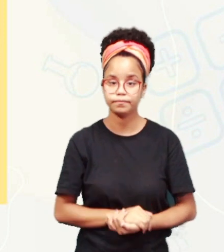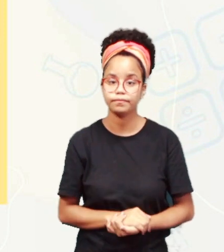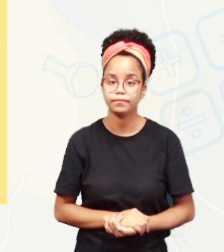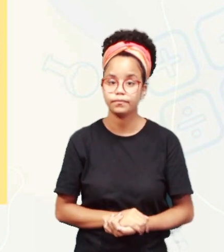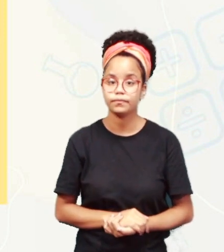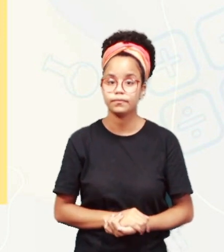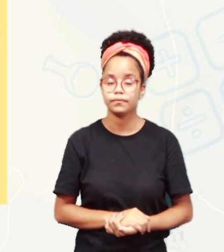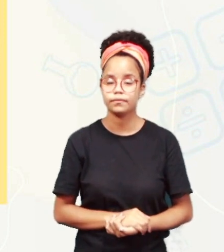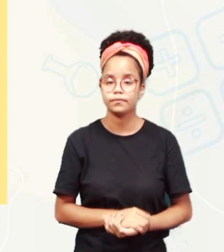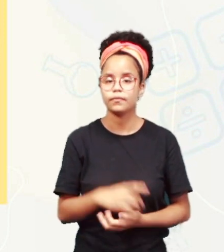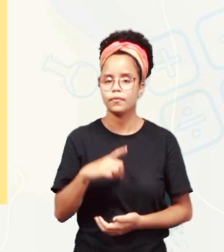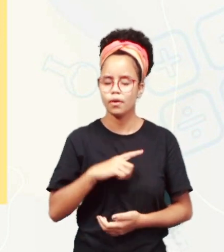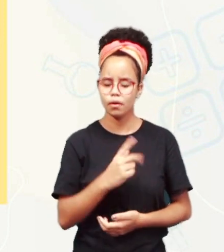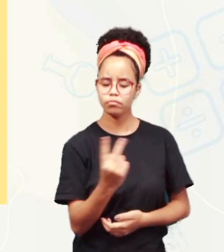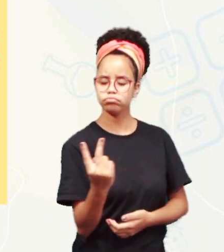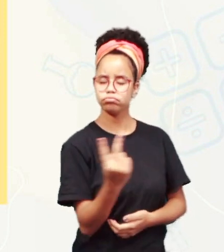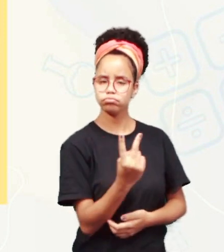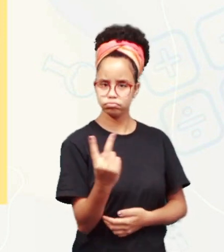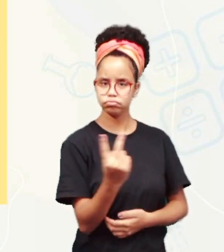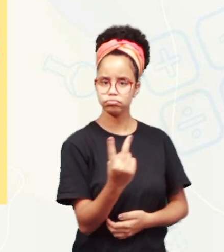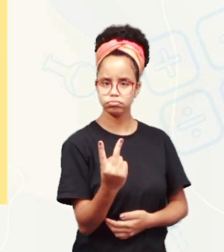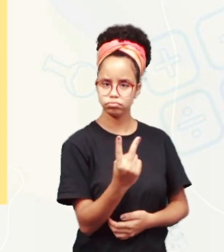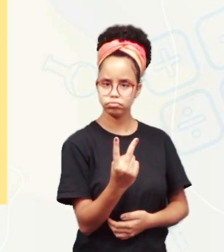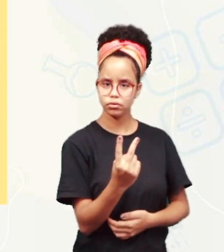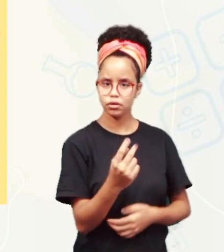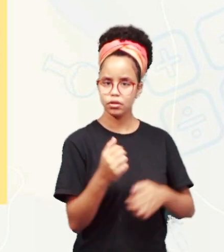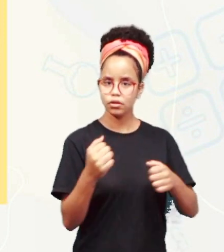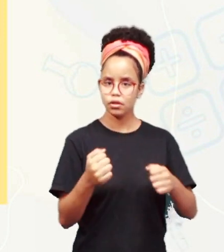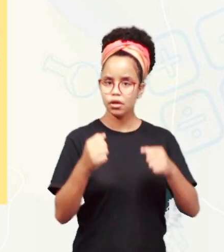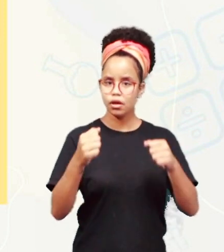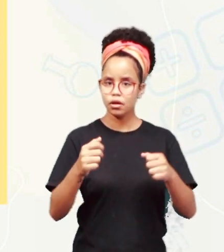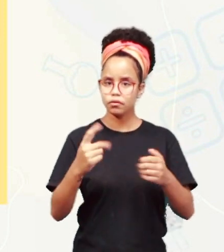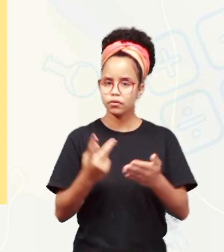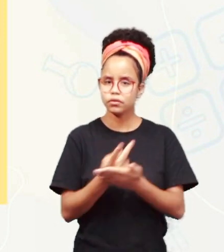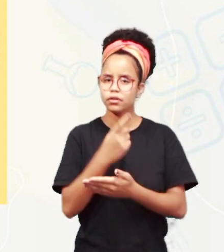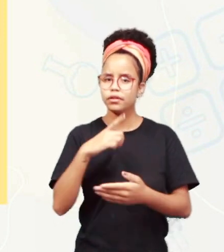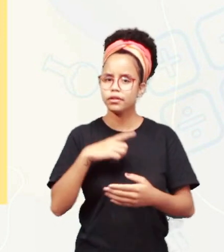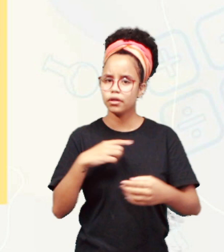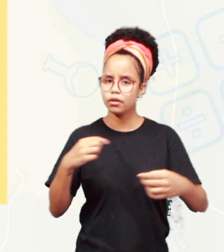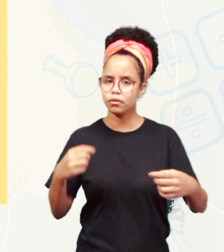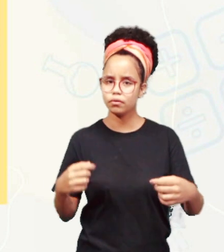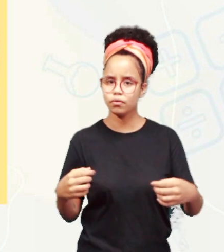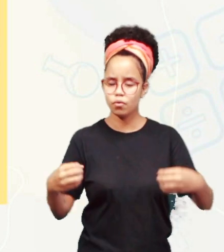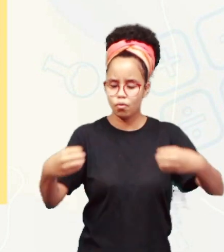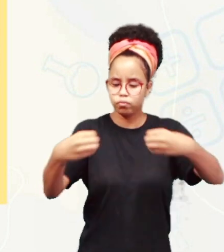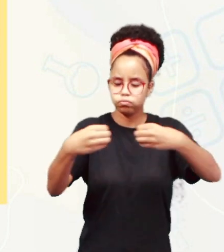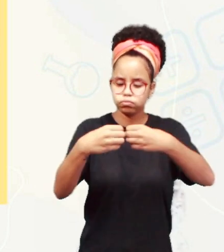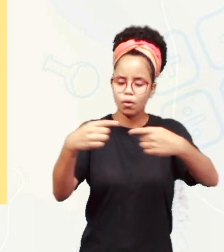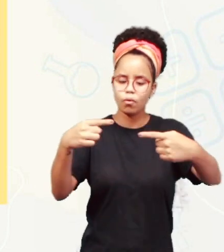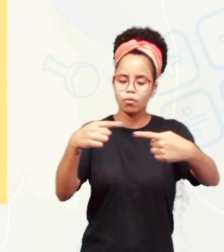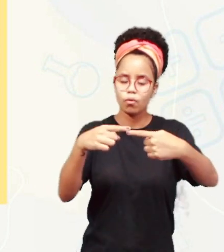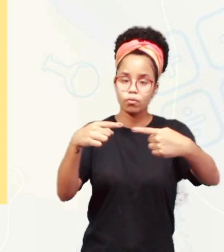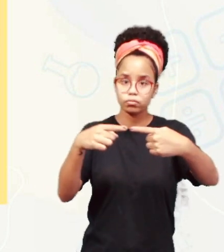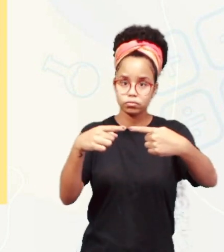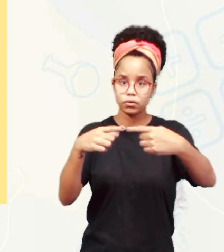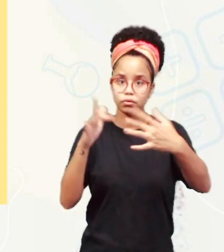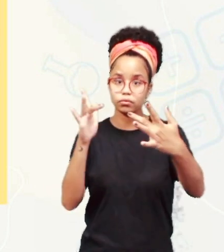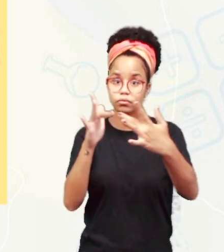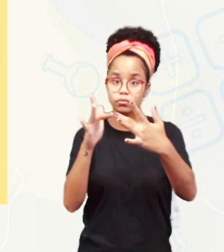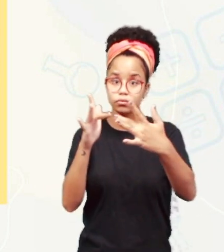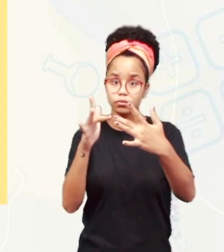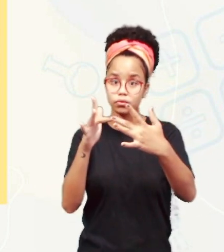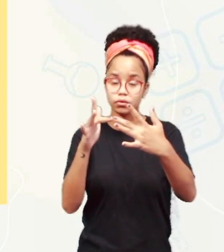são duas substâncias que vão reagir que vão entrar em contato com uma com a outra e